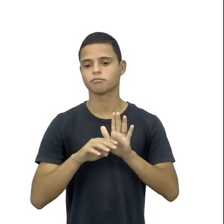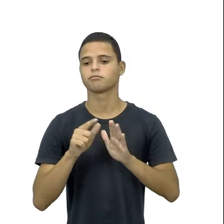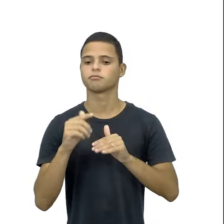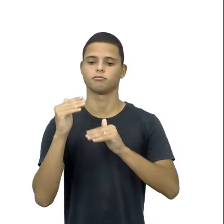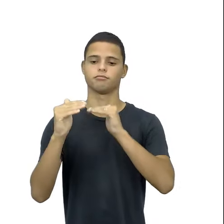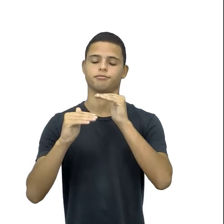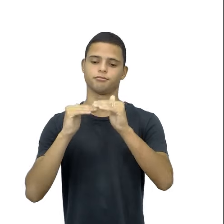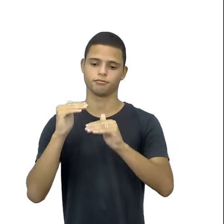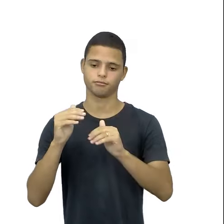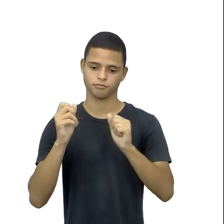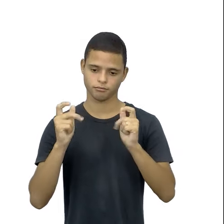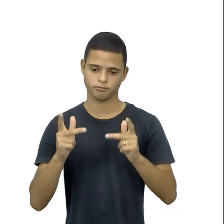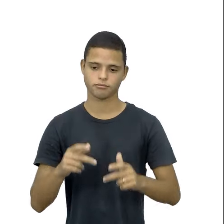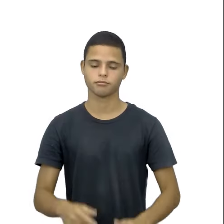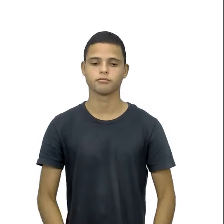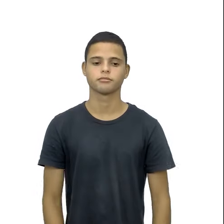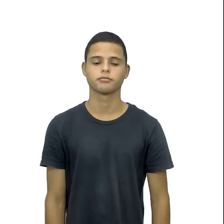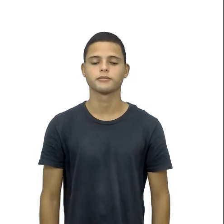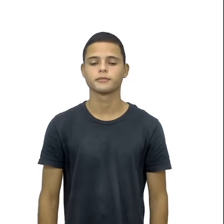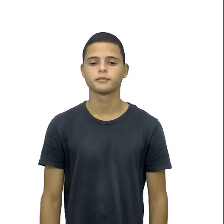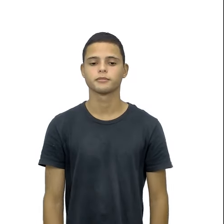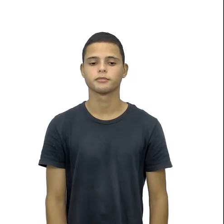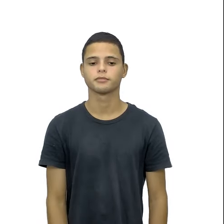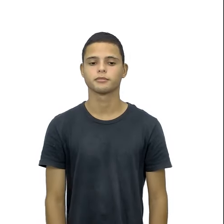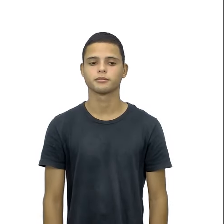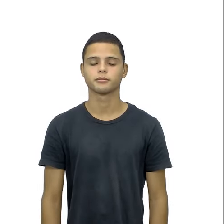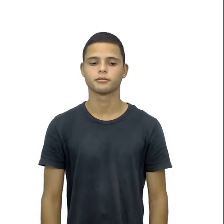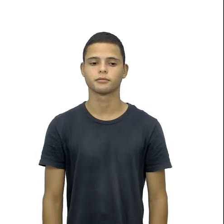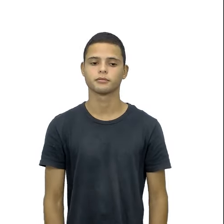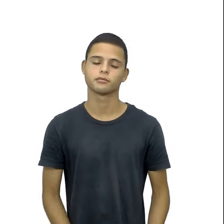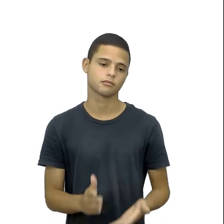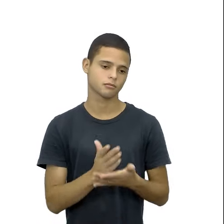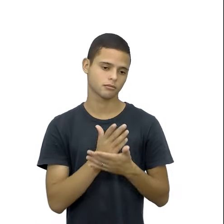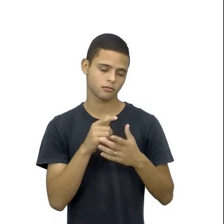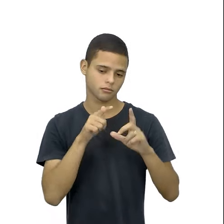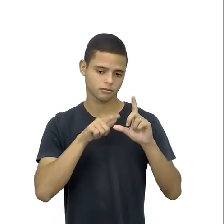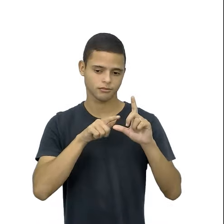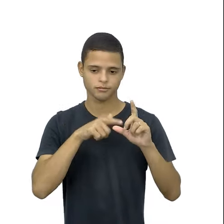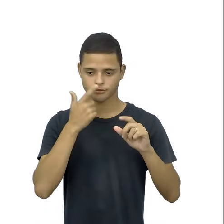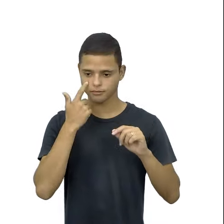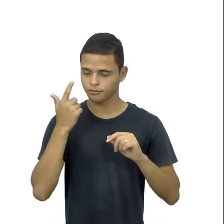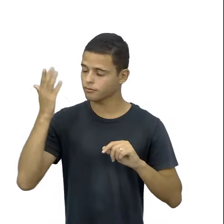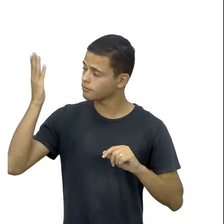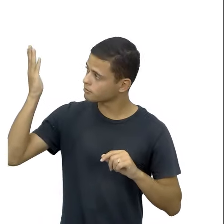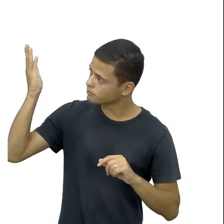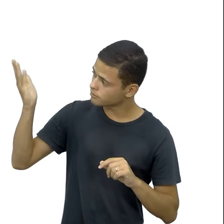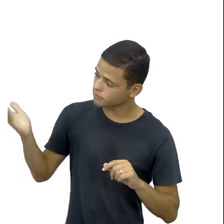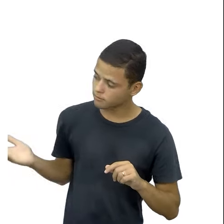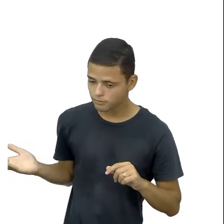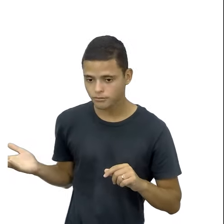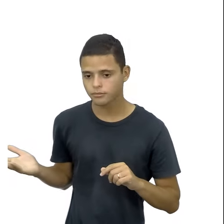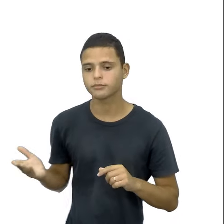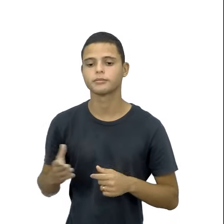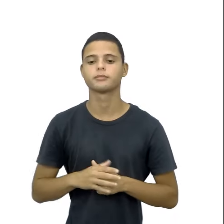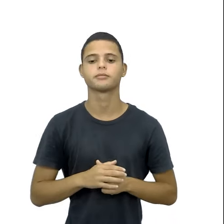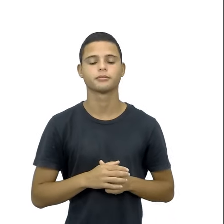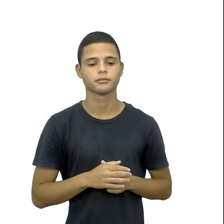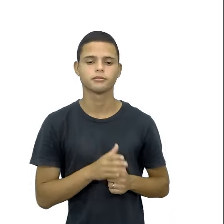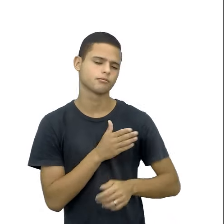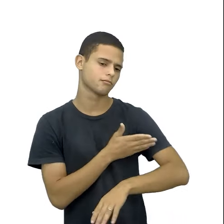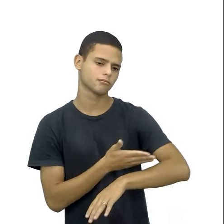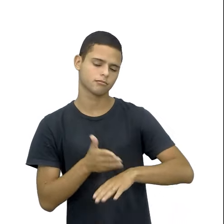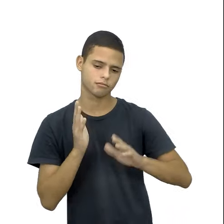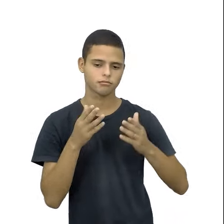no trabalho de vocês, tá? As nossas referências que a gente sempre deixa, né, a